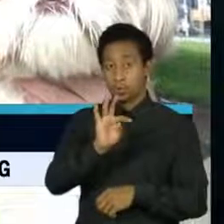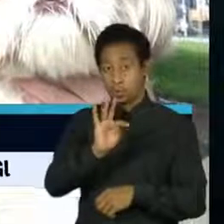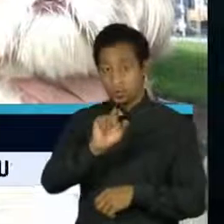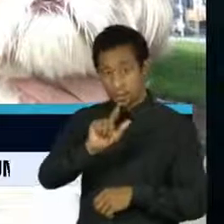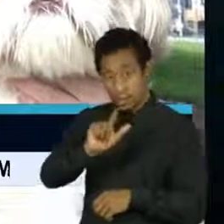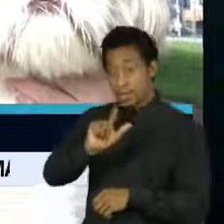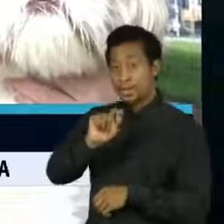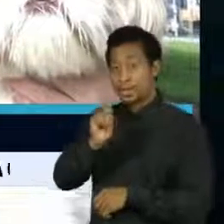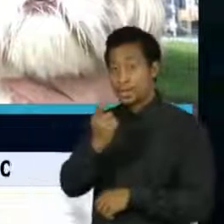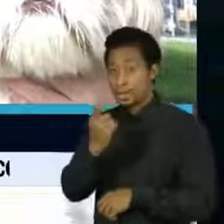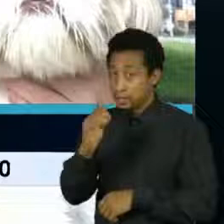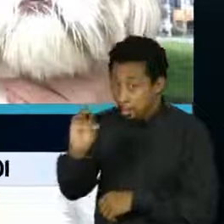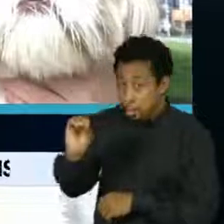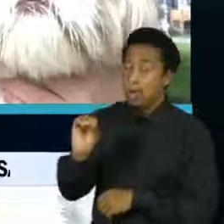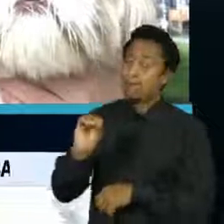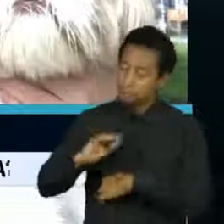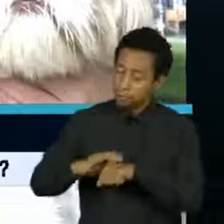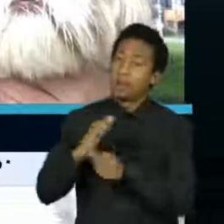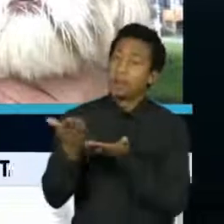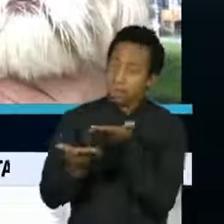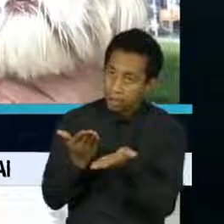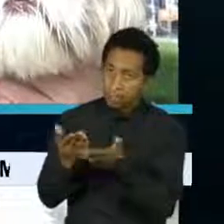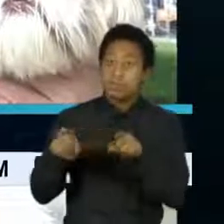terapia convencional, acompanhamento com